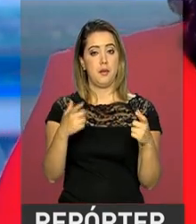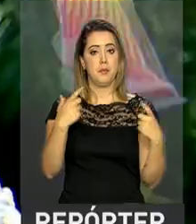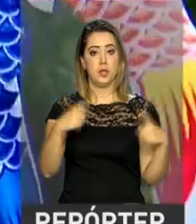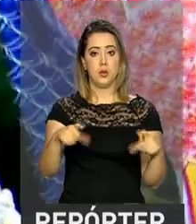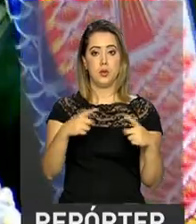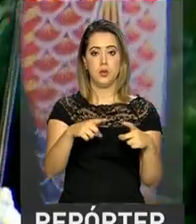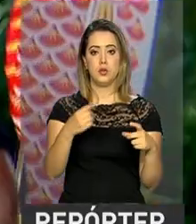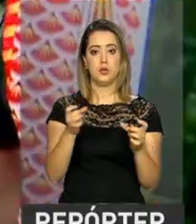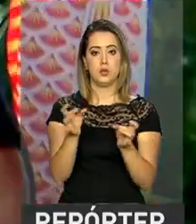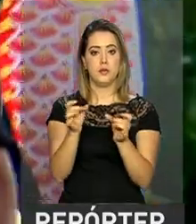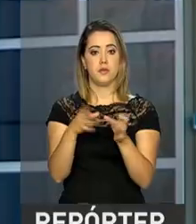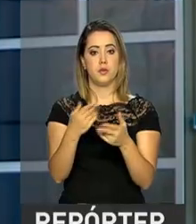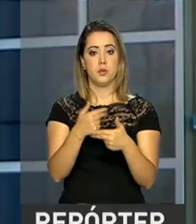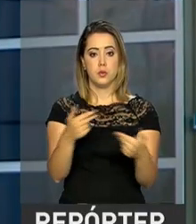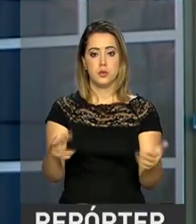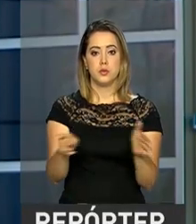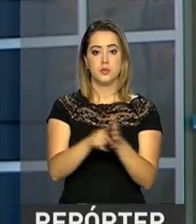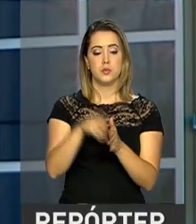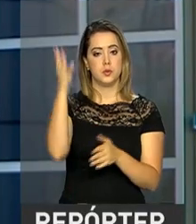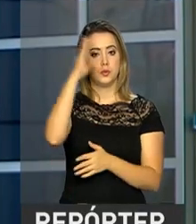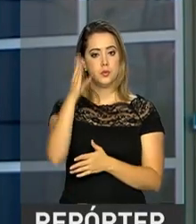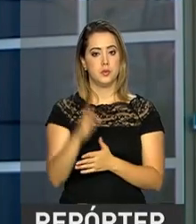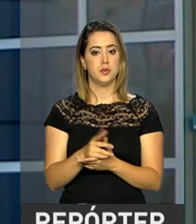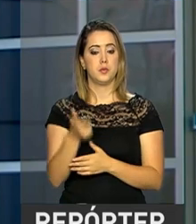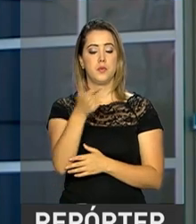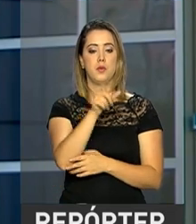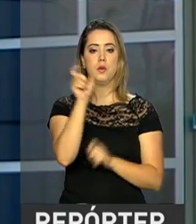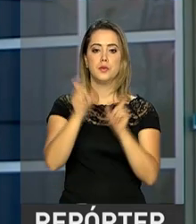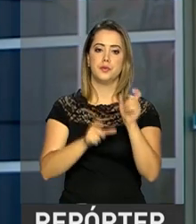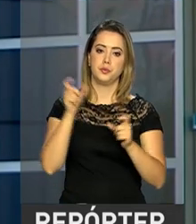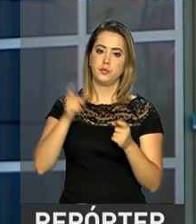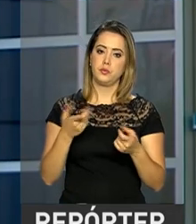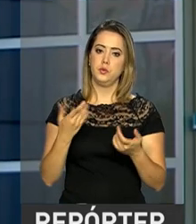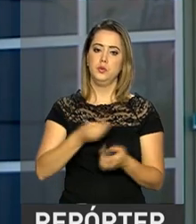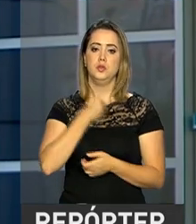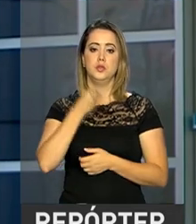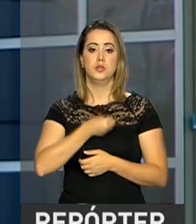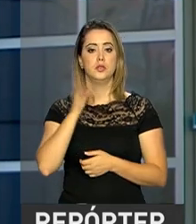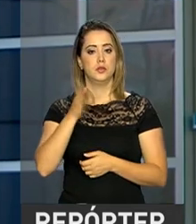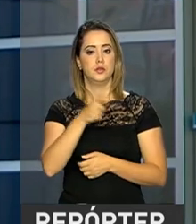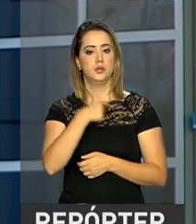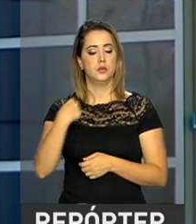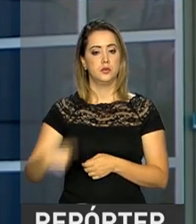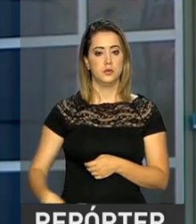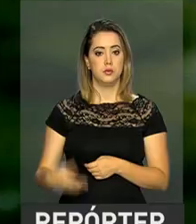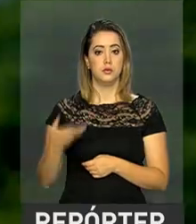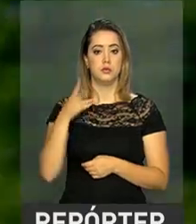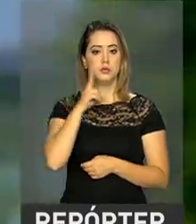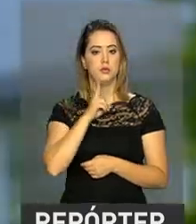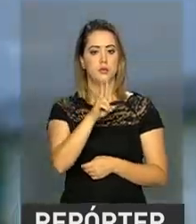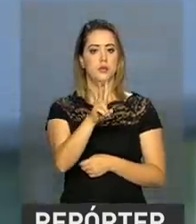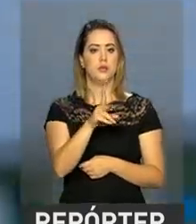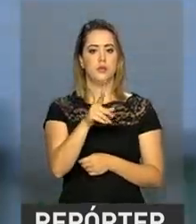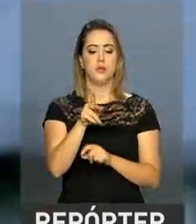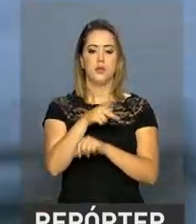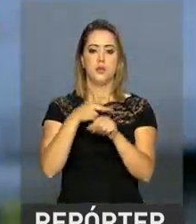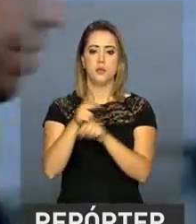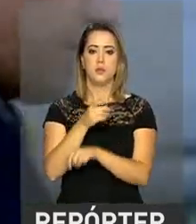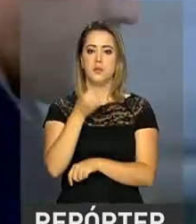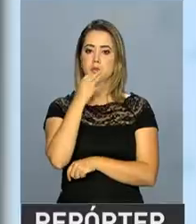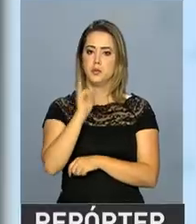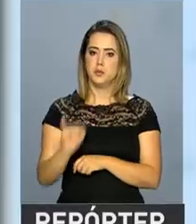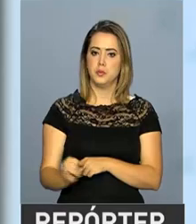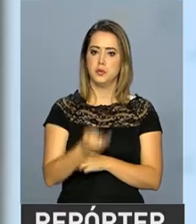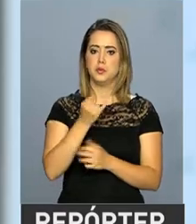brasileiros. Outros brasileiros, como esse empresário, que se fixaram na China, veem no país uma